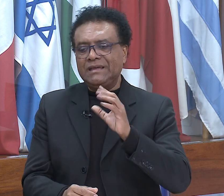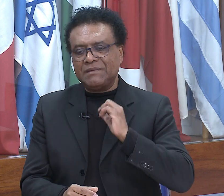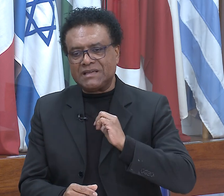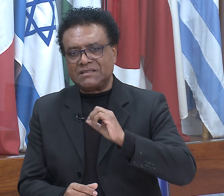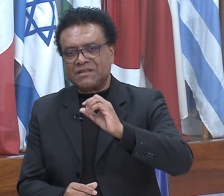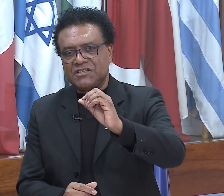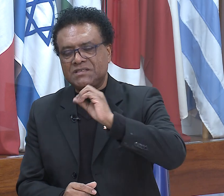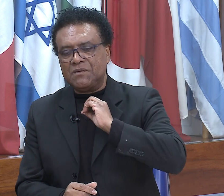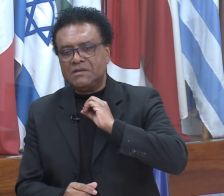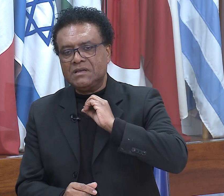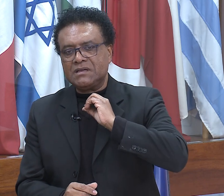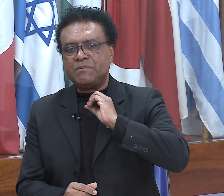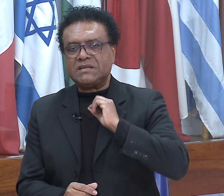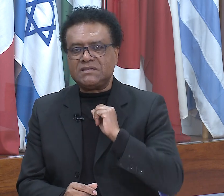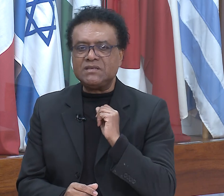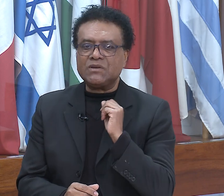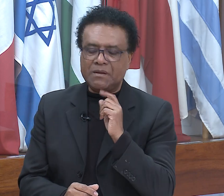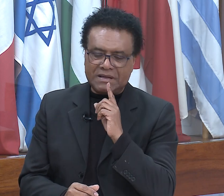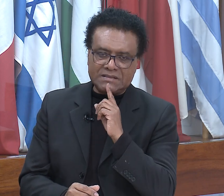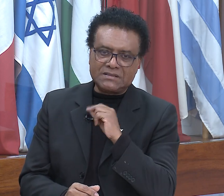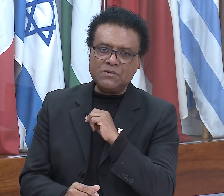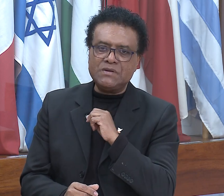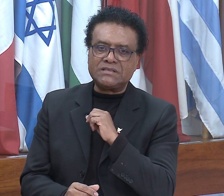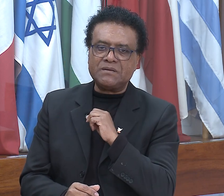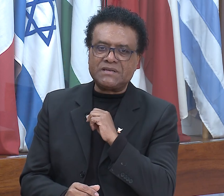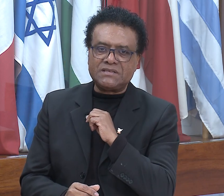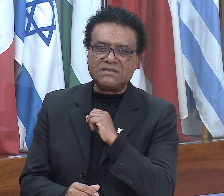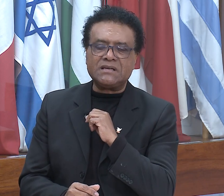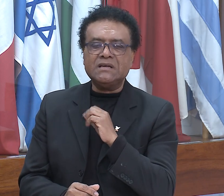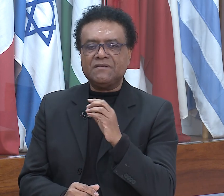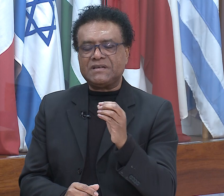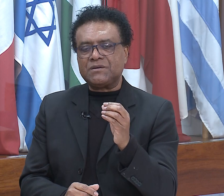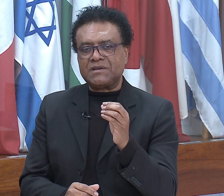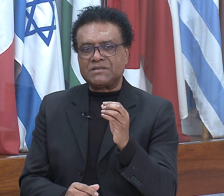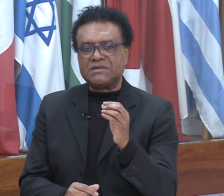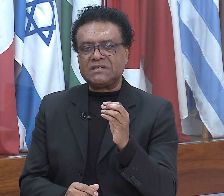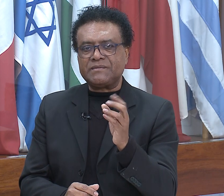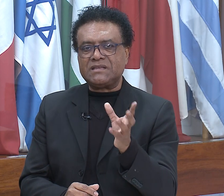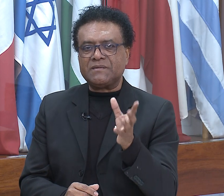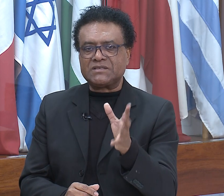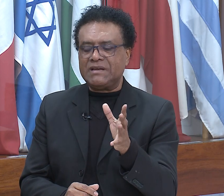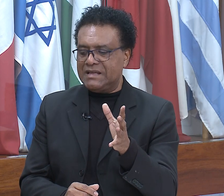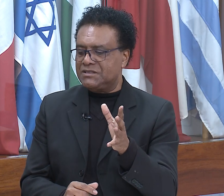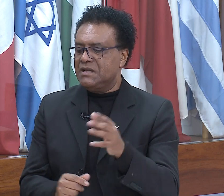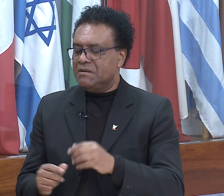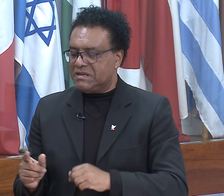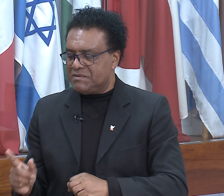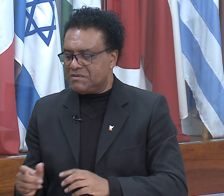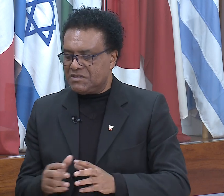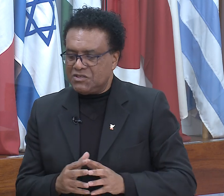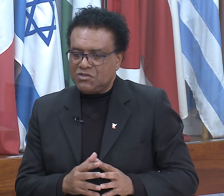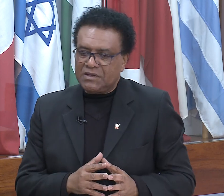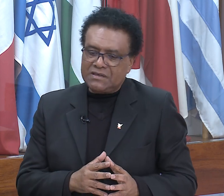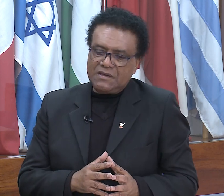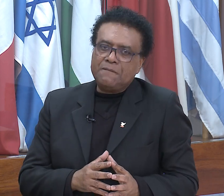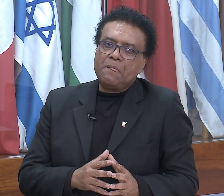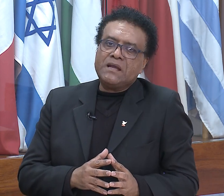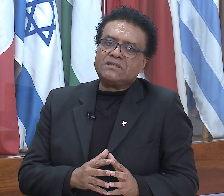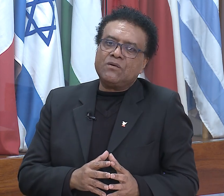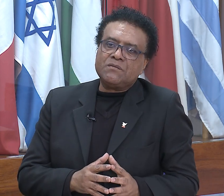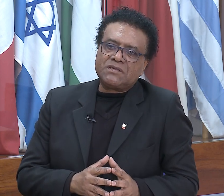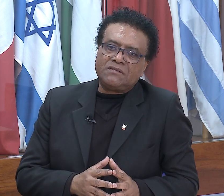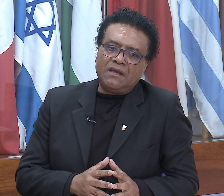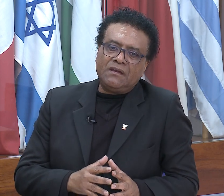aí uma questão da gestão que preciso olhar para essas ruas que precisa fazer com que as luzes Santa Maria tem mais qualidade mas mesmo assim a gente nota que